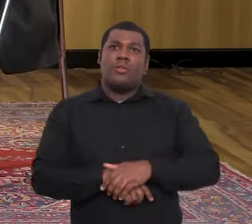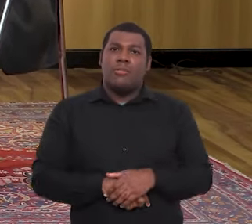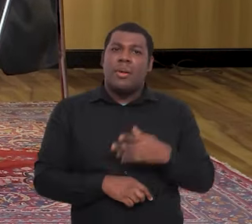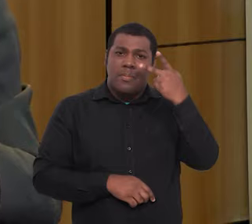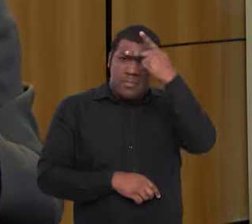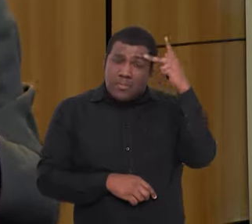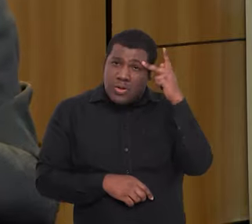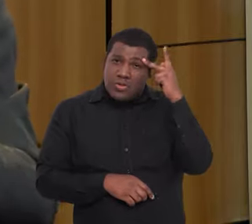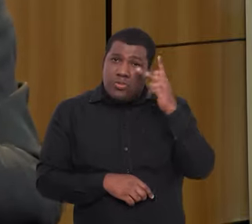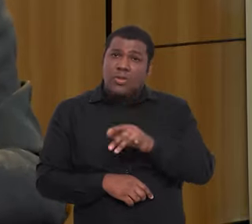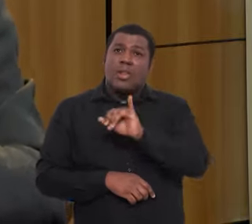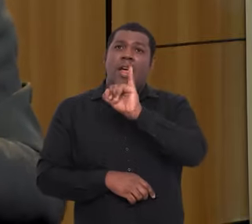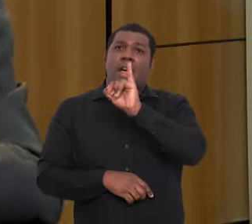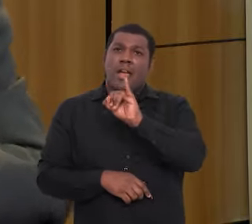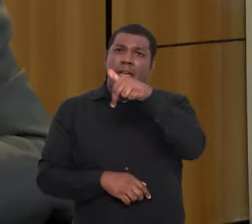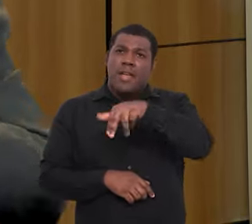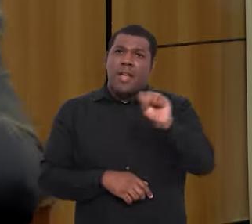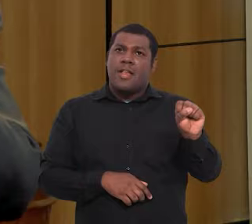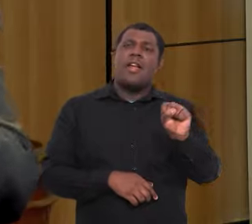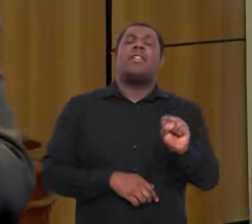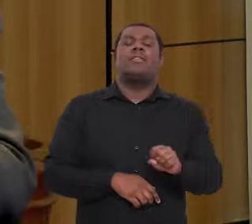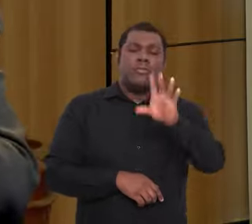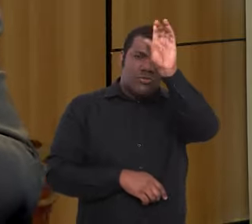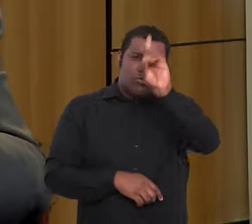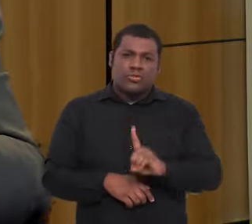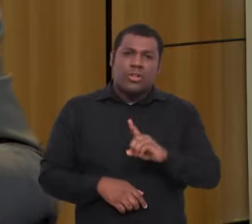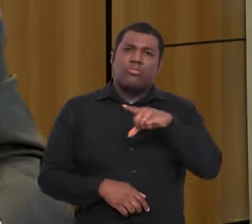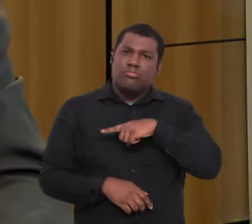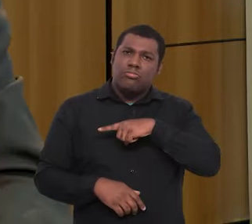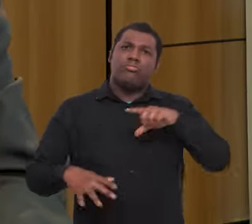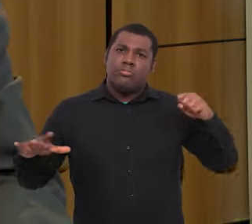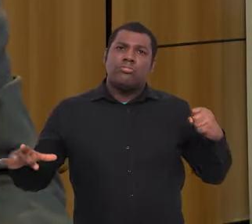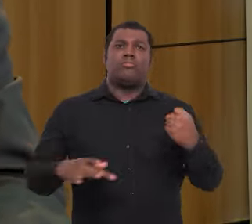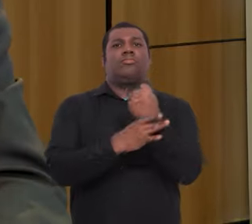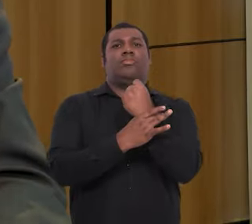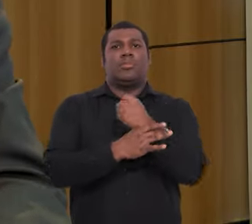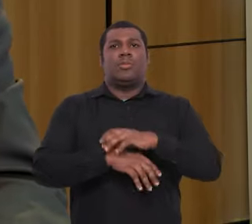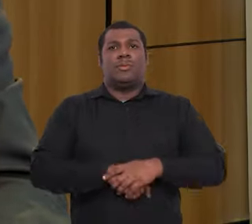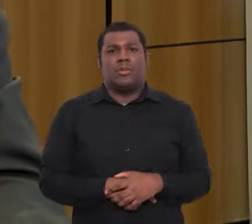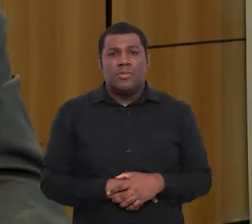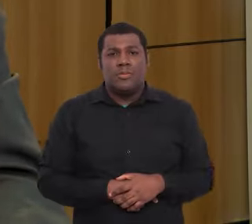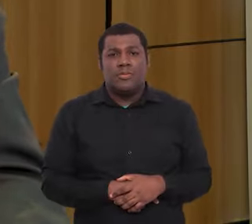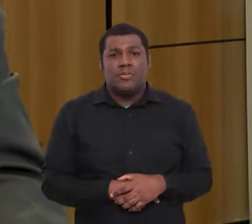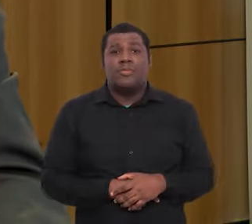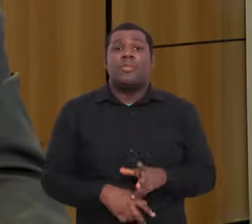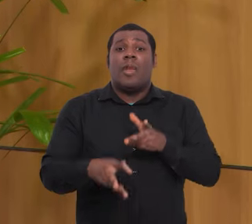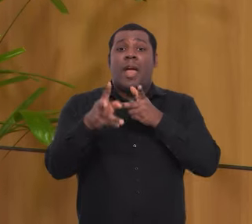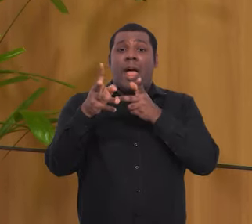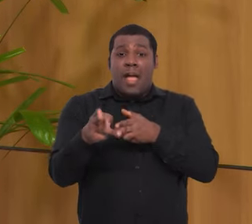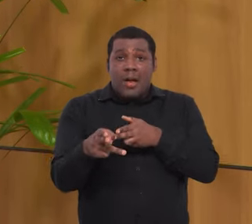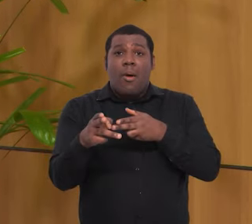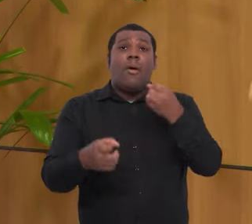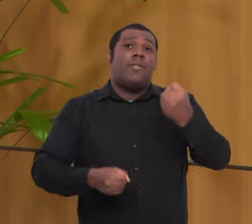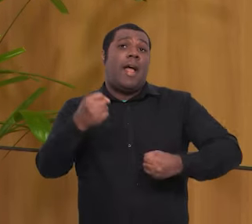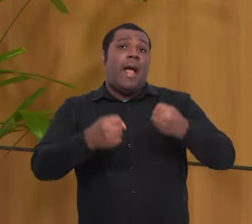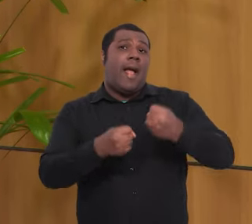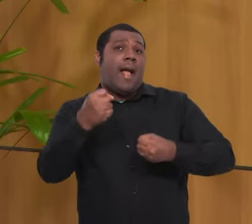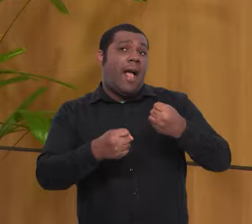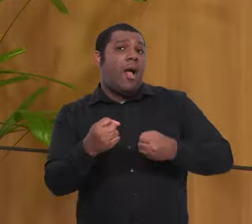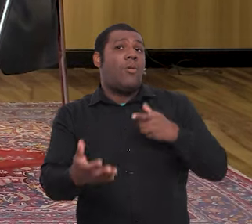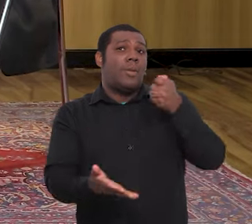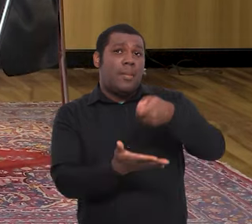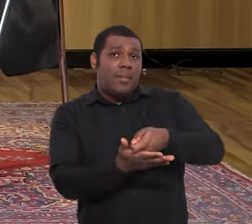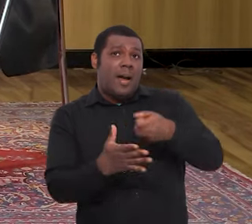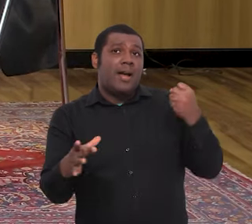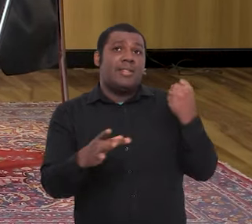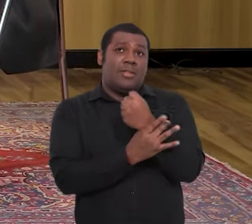a Previdência é o sistema contributivo é como um seguro se você paga o seguro para o teu carro a tua